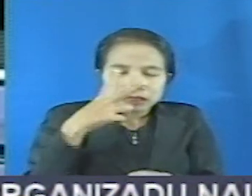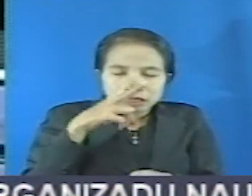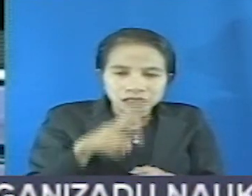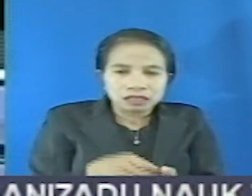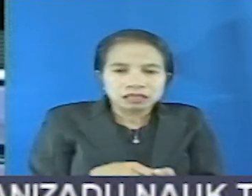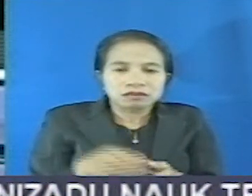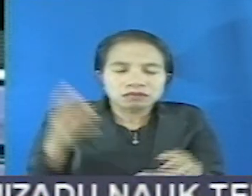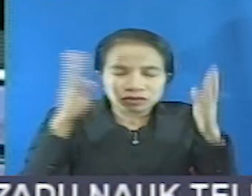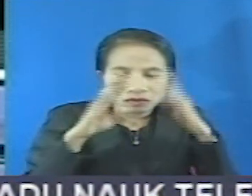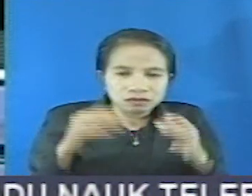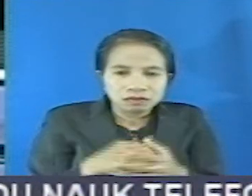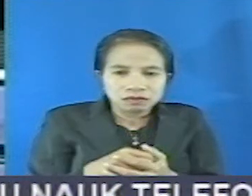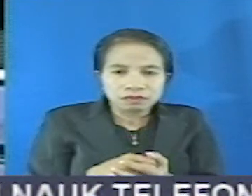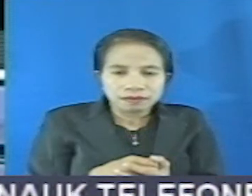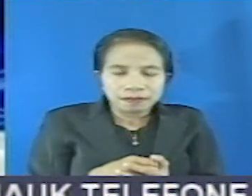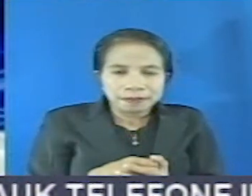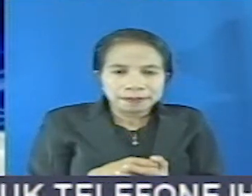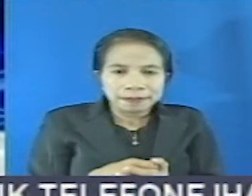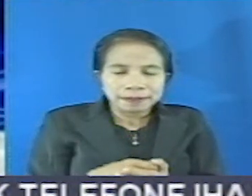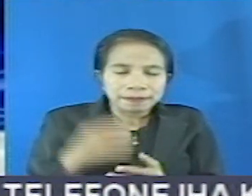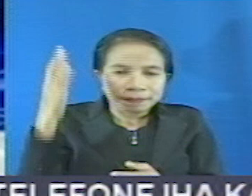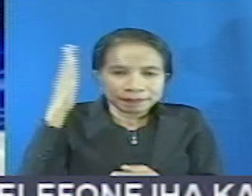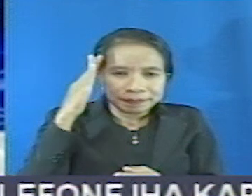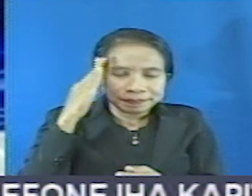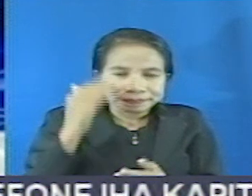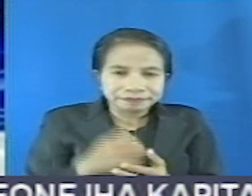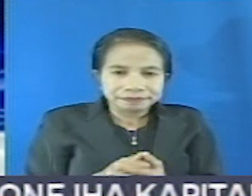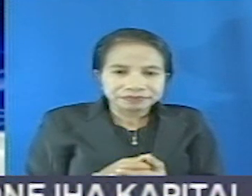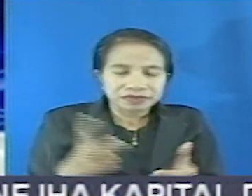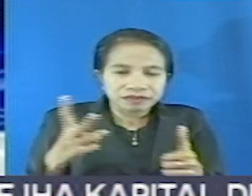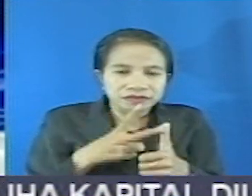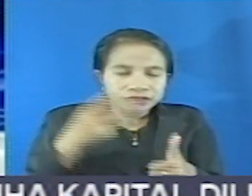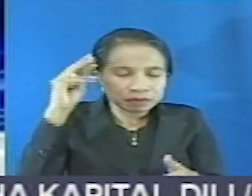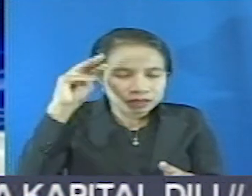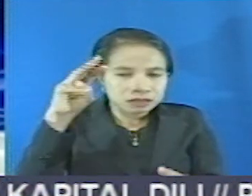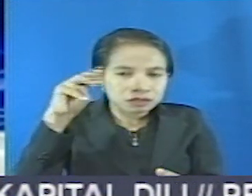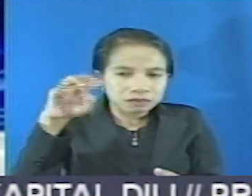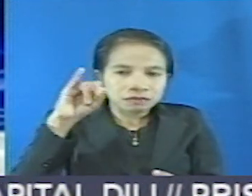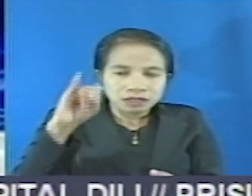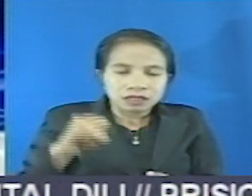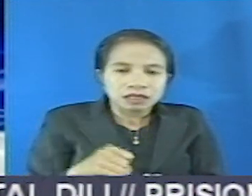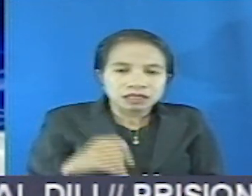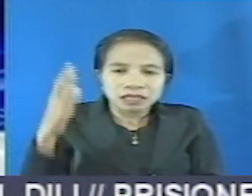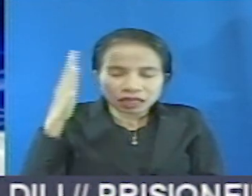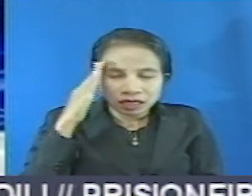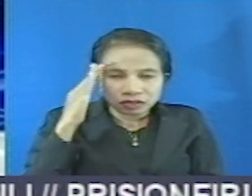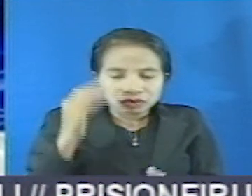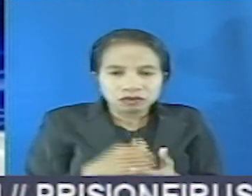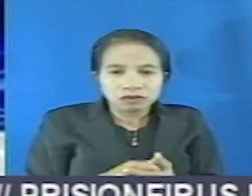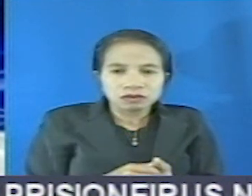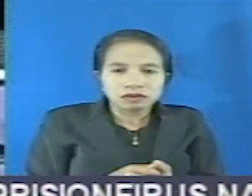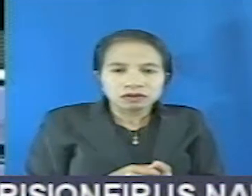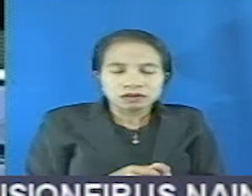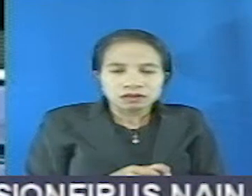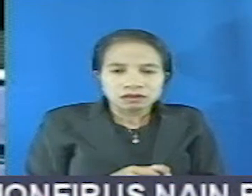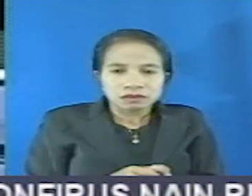iha caso ne ninia circunstance ha hanuin katak vice ministro interior ninia intervensaun o ninia